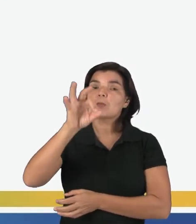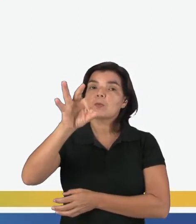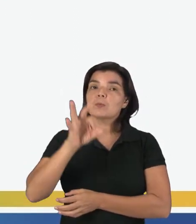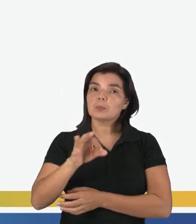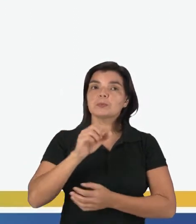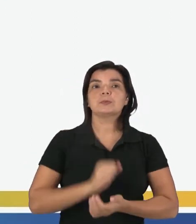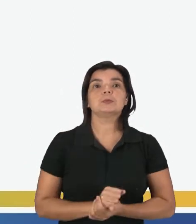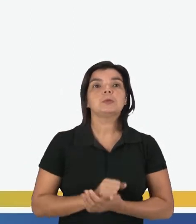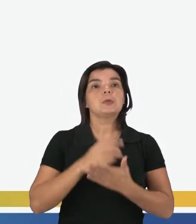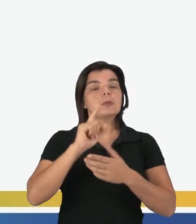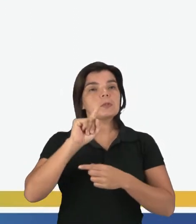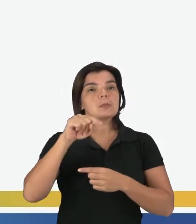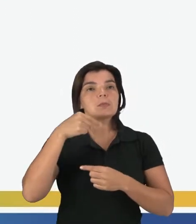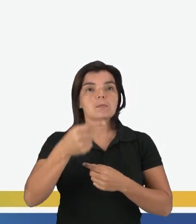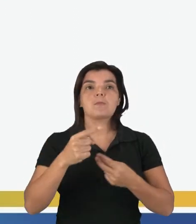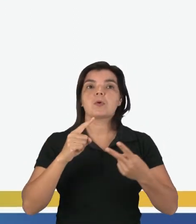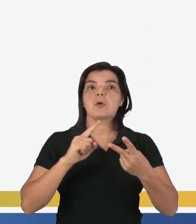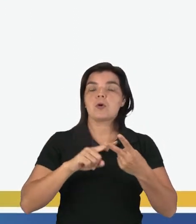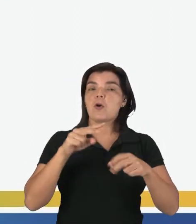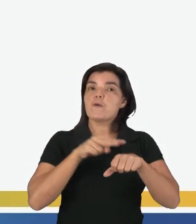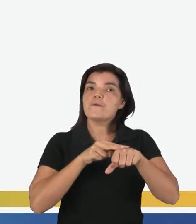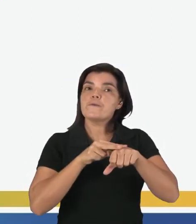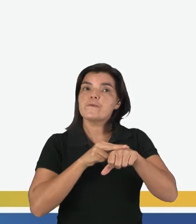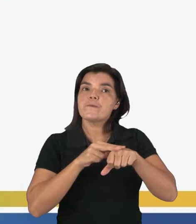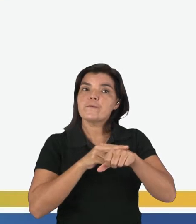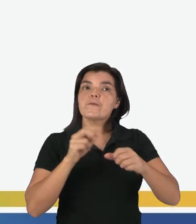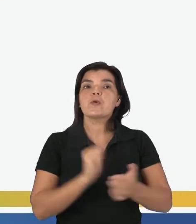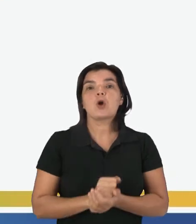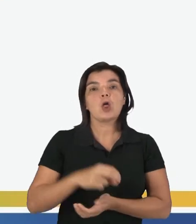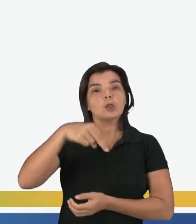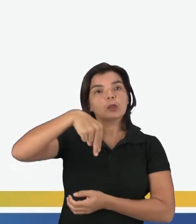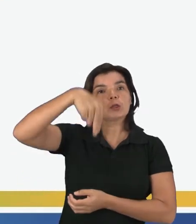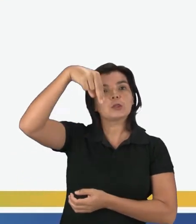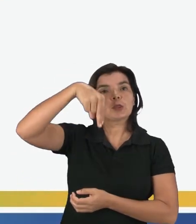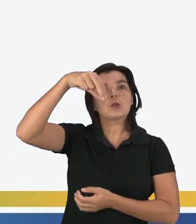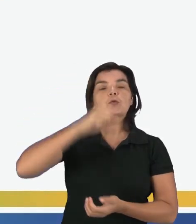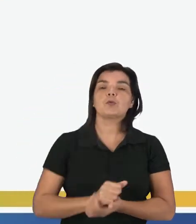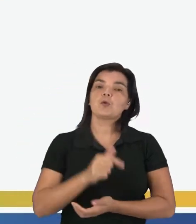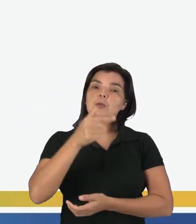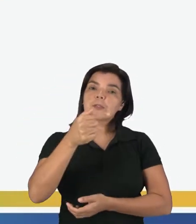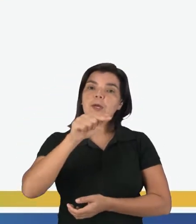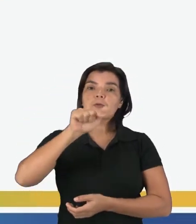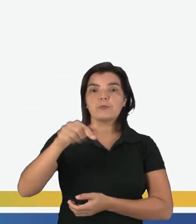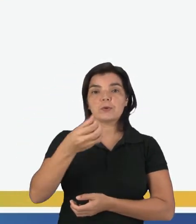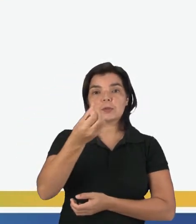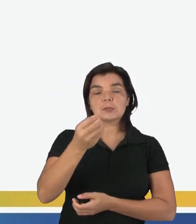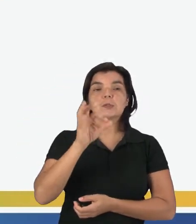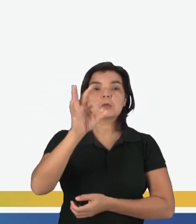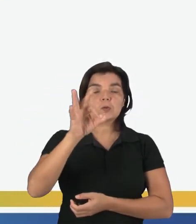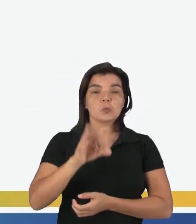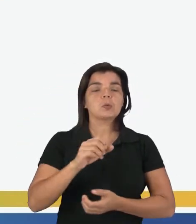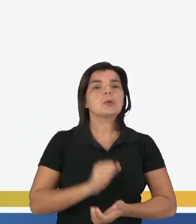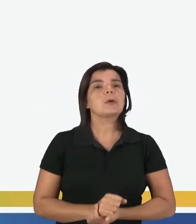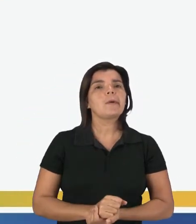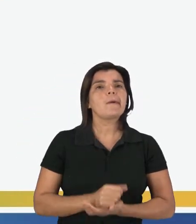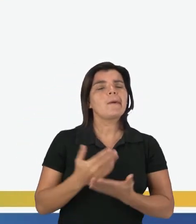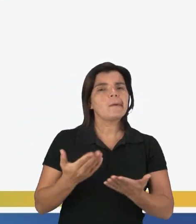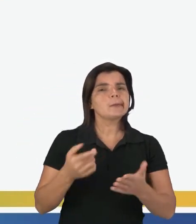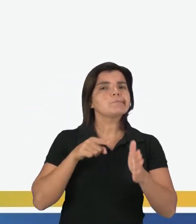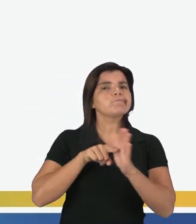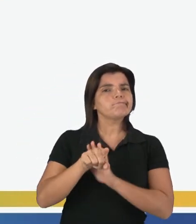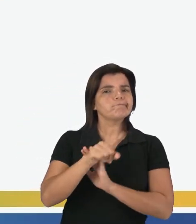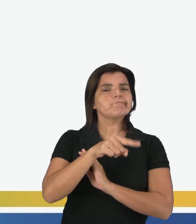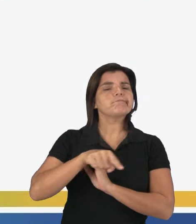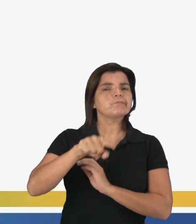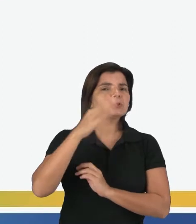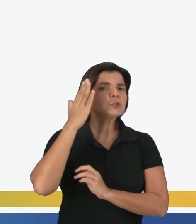13,9%, seguido da de verde, que é da região Norte, com 7,6%. Aí a pergunta